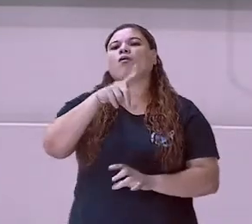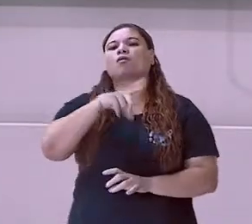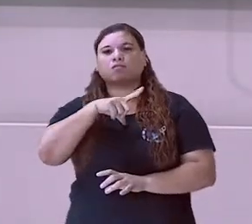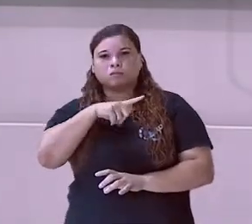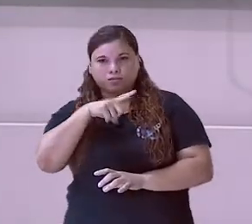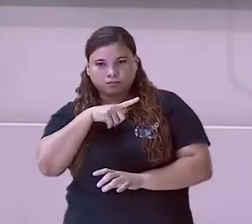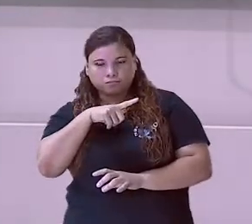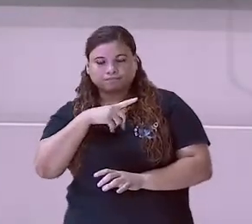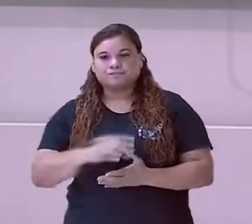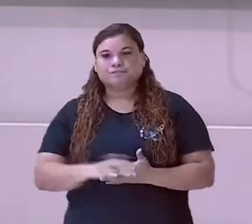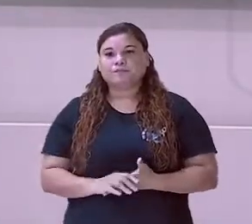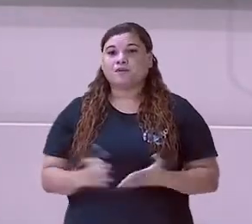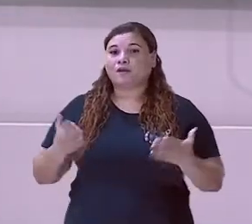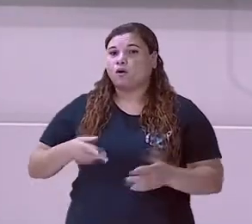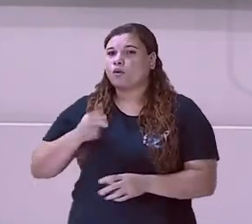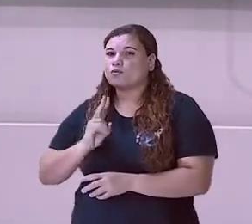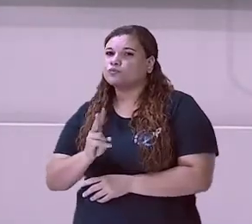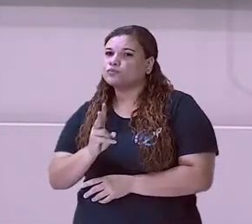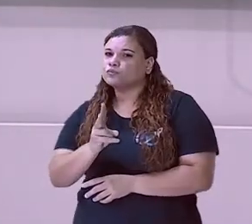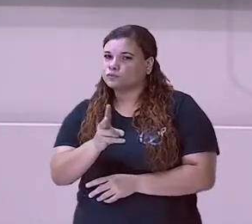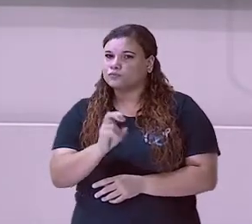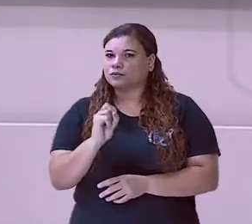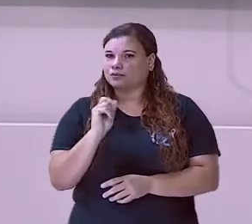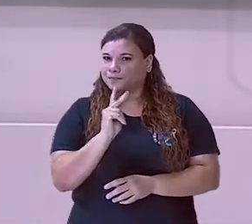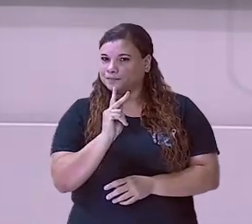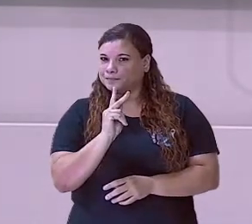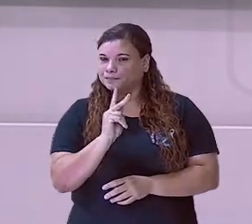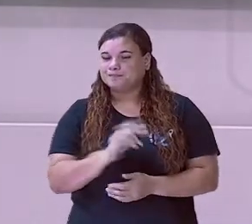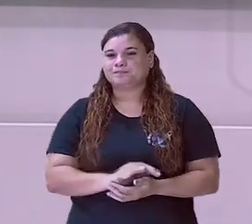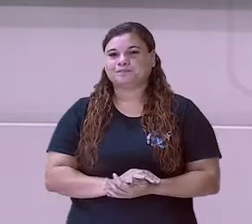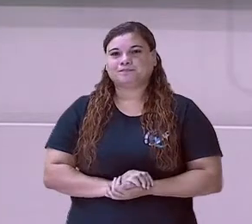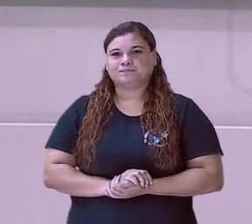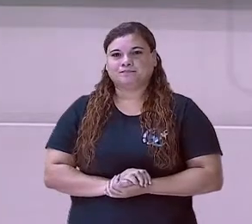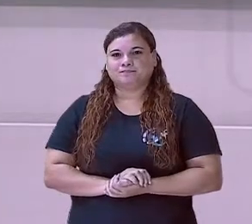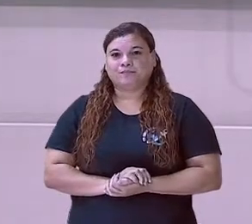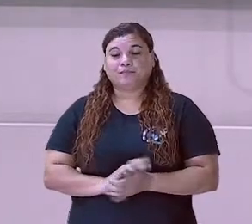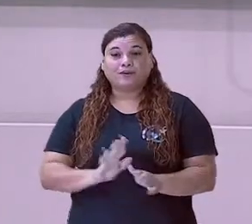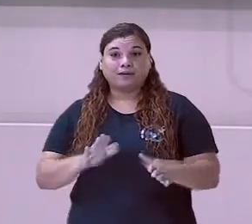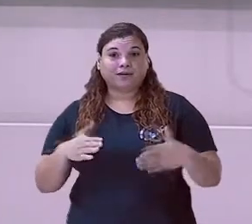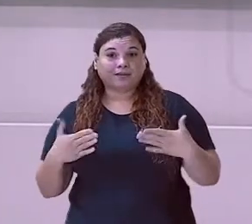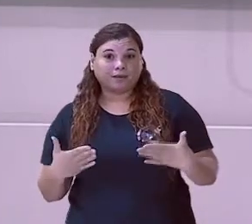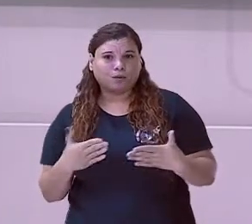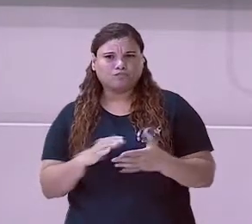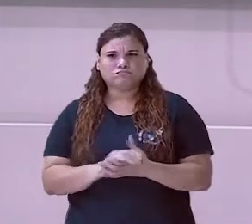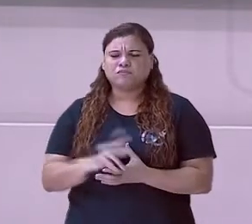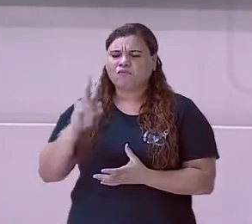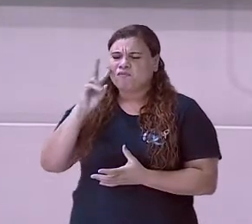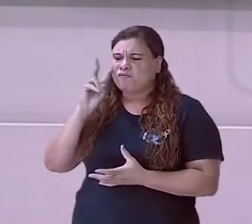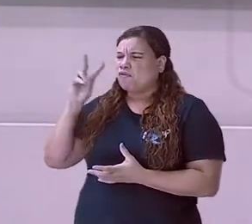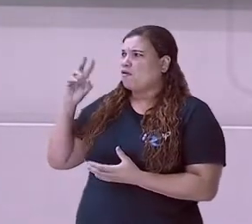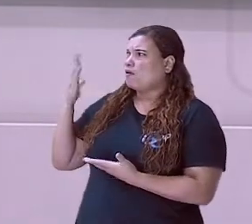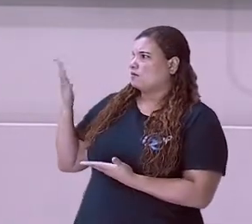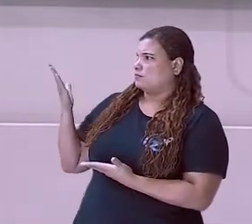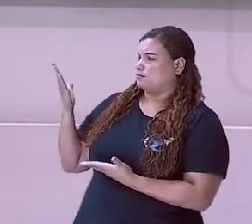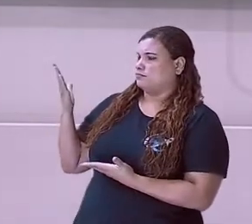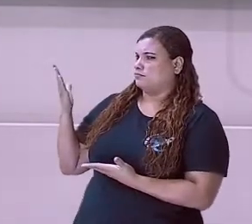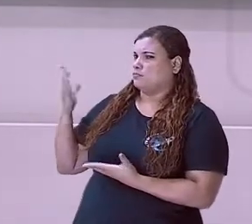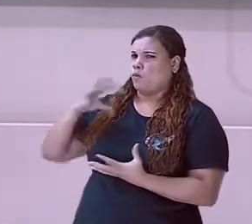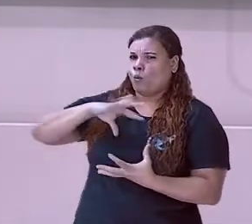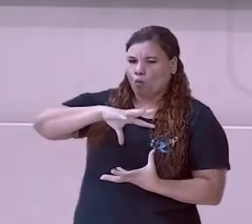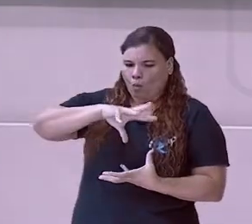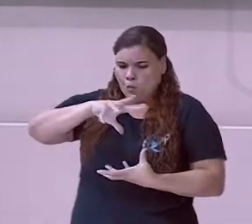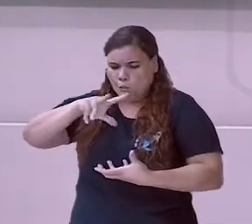dar sequência. Por falar em critérios, primeiro, segundo e terceiro